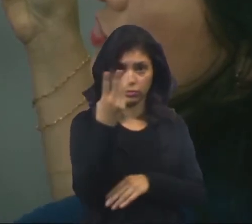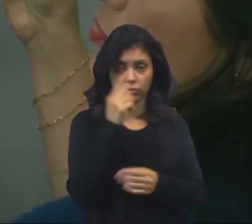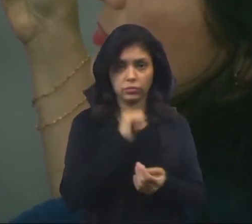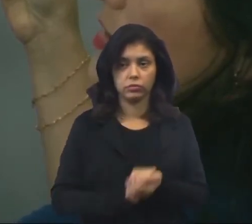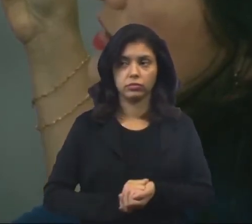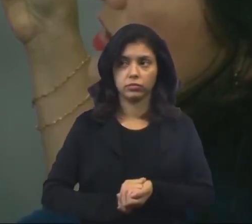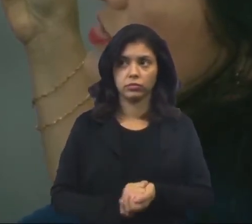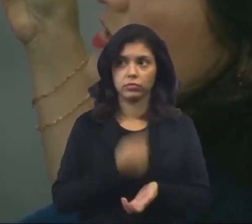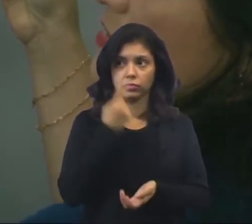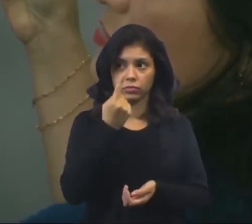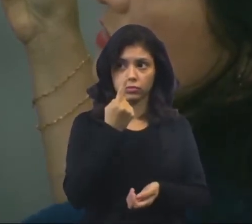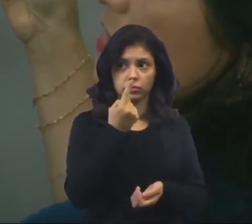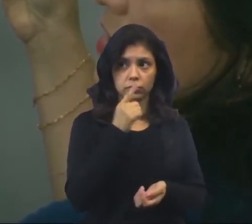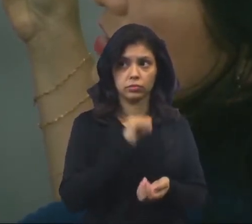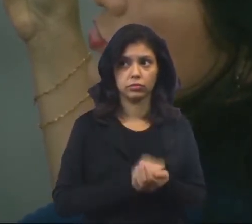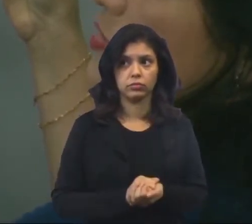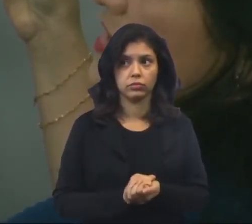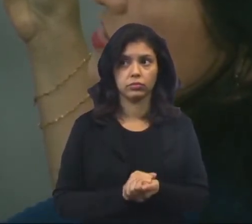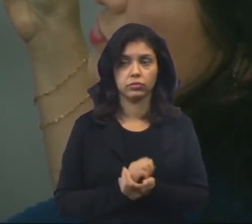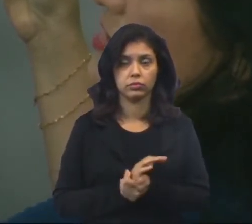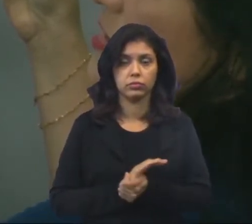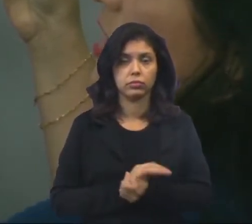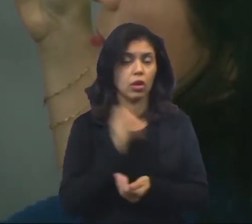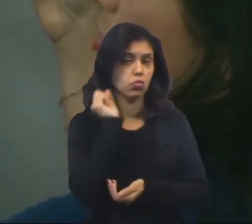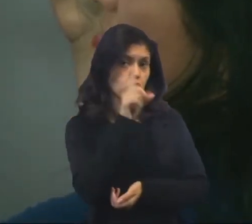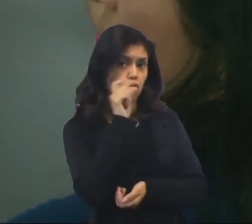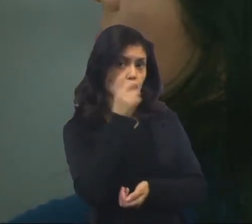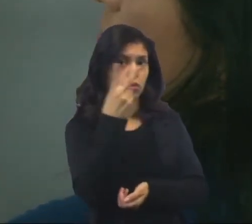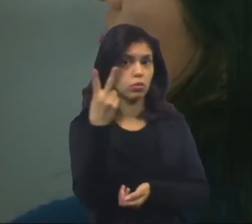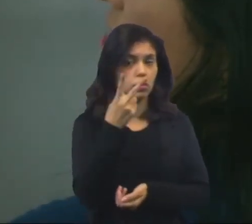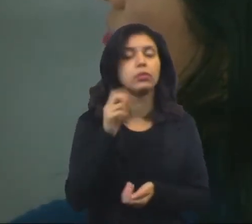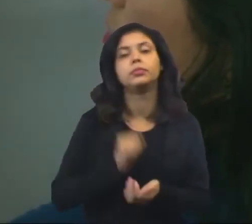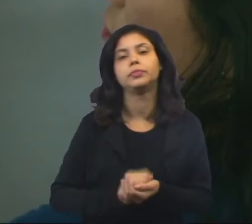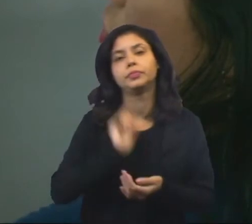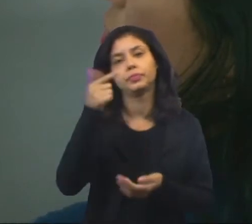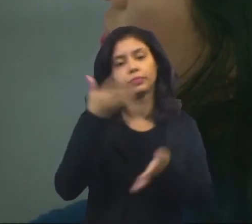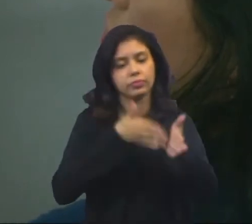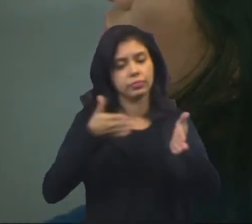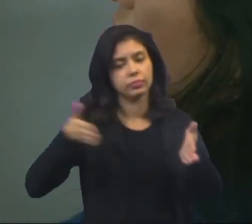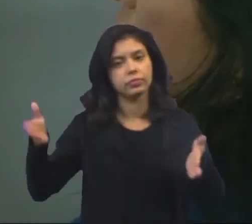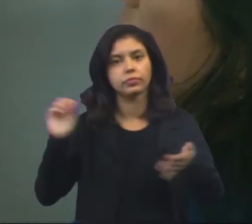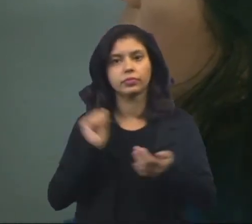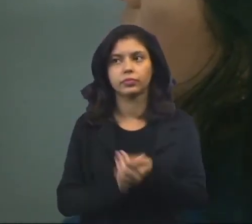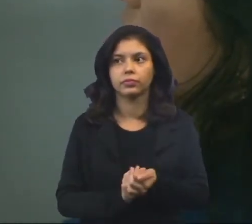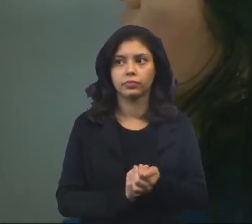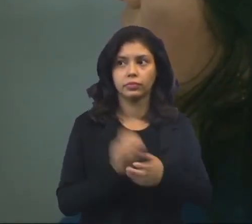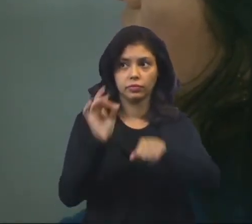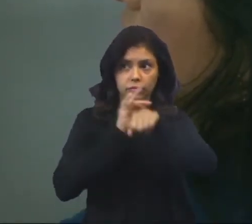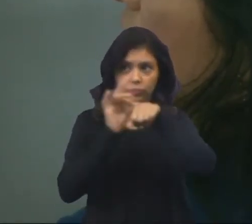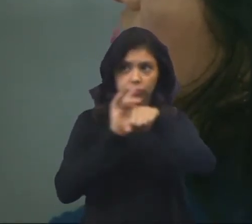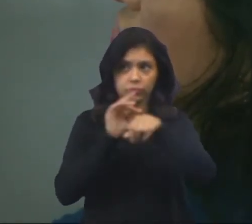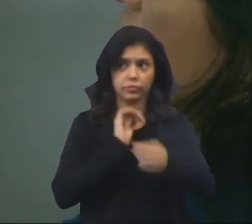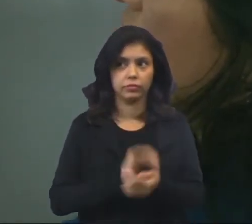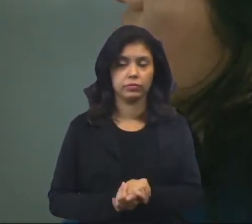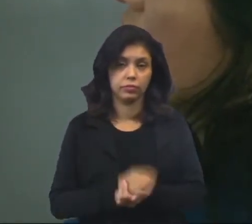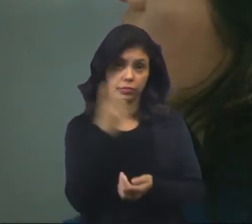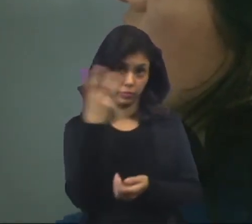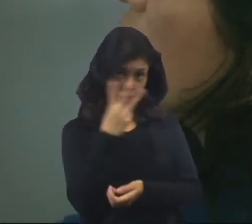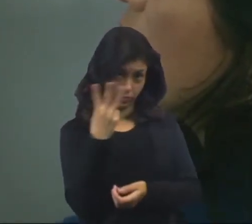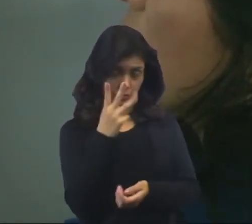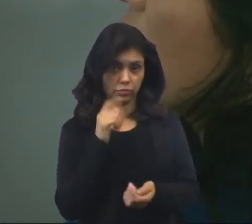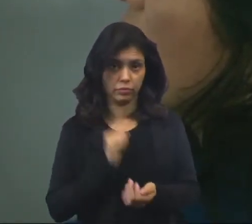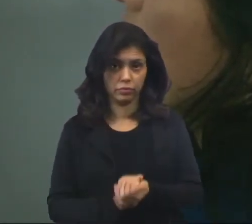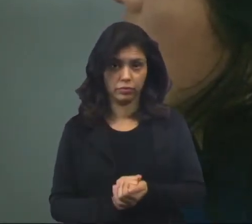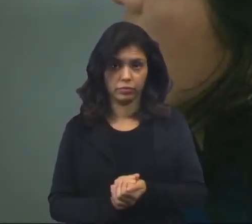sendo que uma branca ao centro e 2 azuis. Próxima sequência da mesma forma, 2 pretas, 3 estrelas